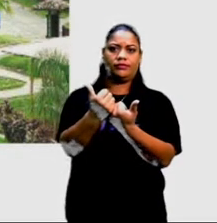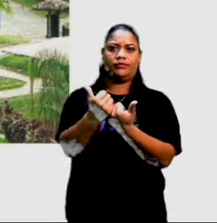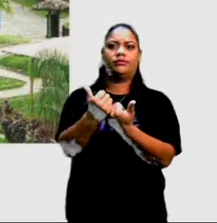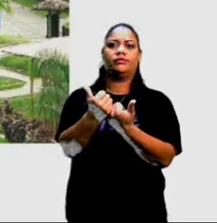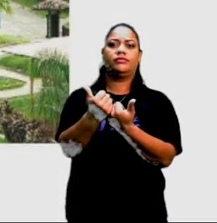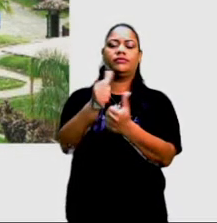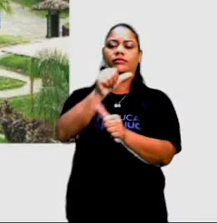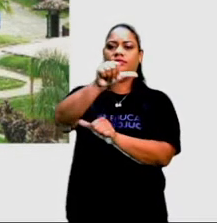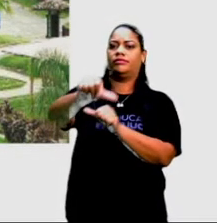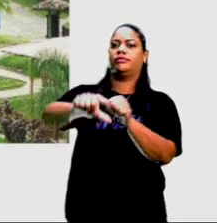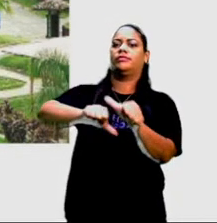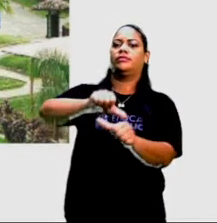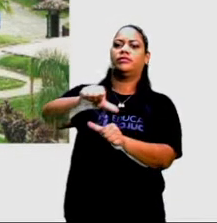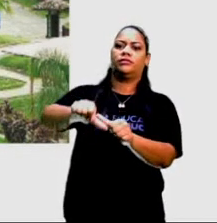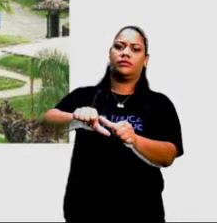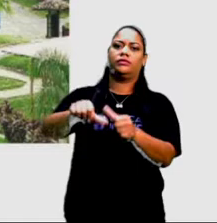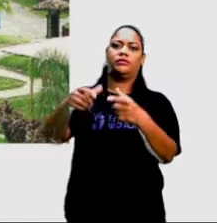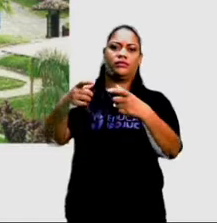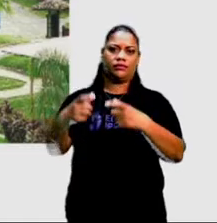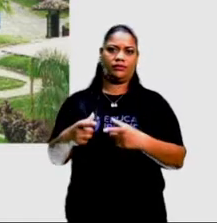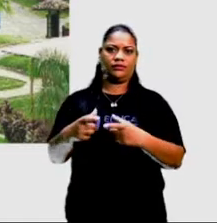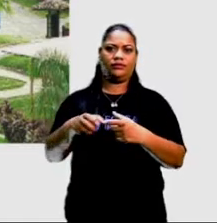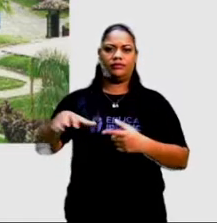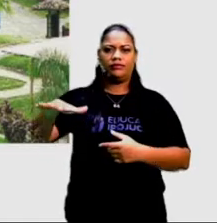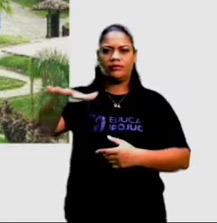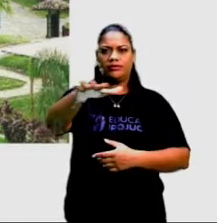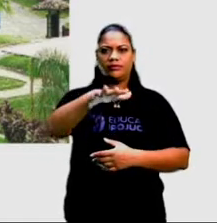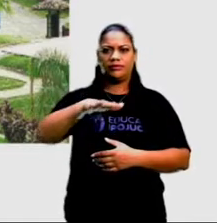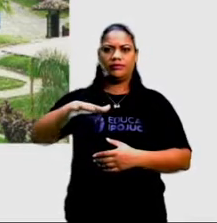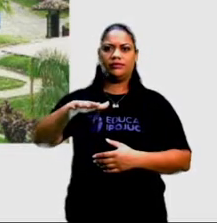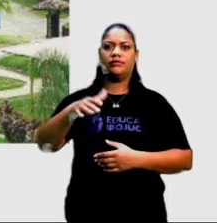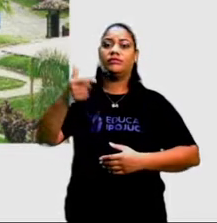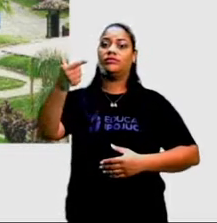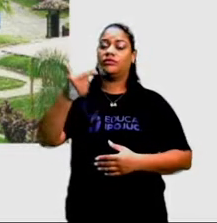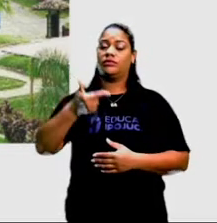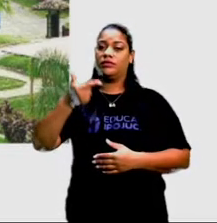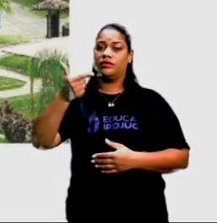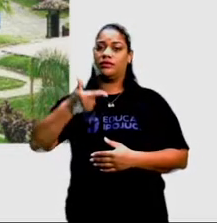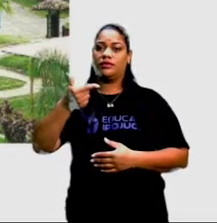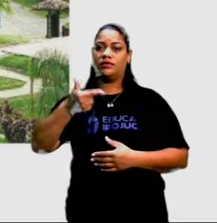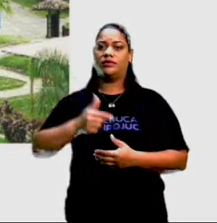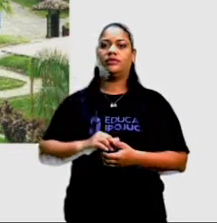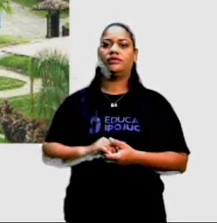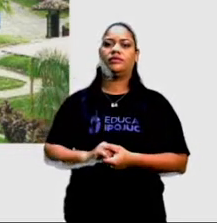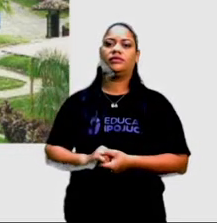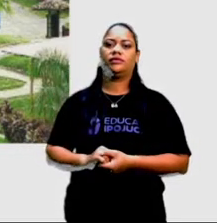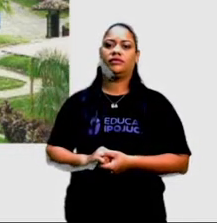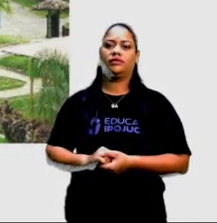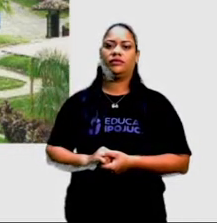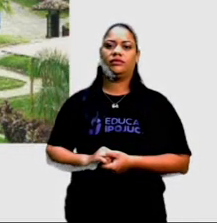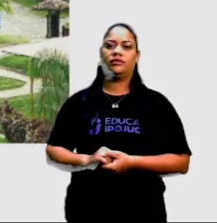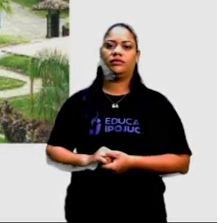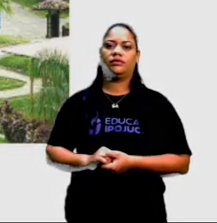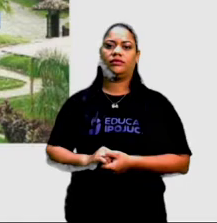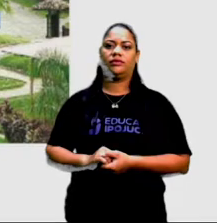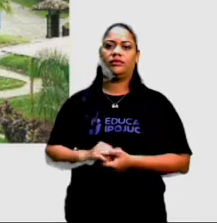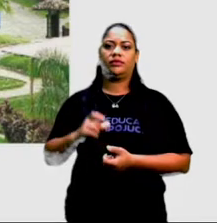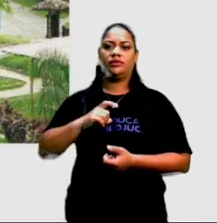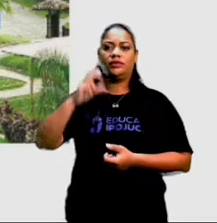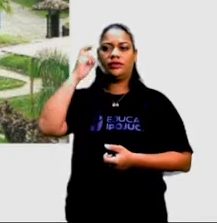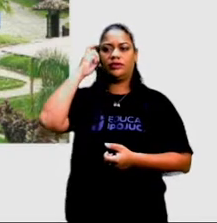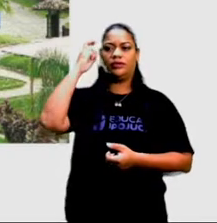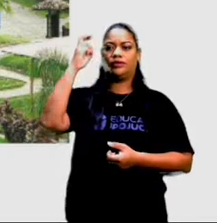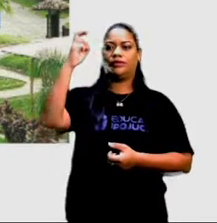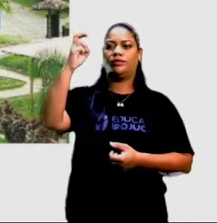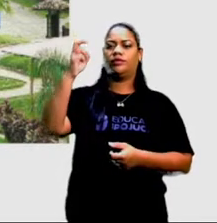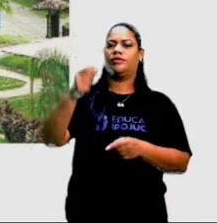um outro ambiente, certo? Já no segundo, há uma paisagem cultural.